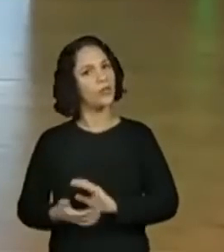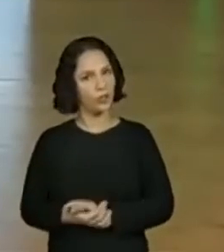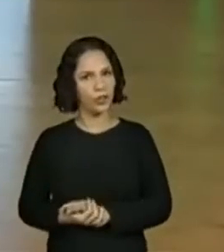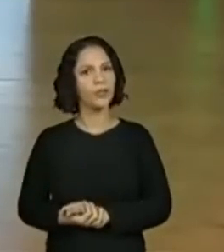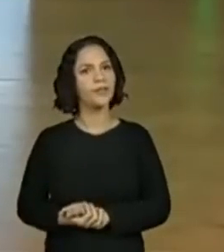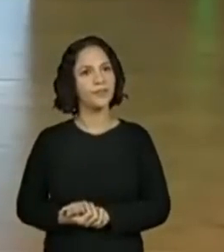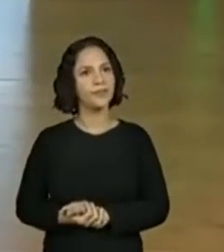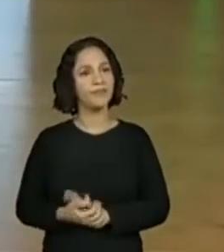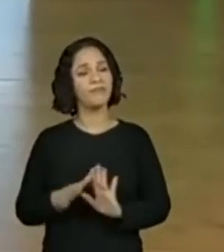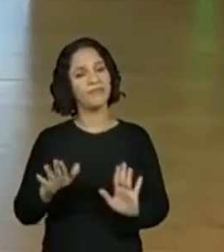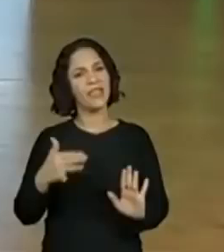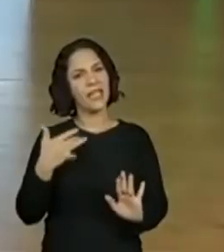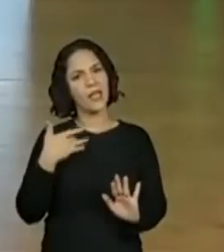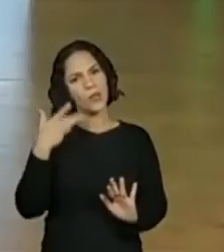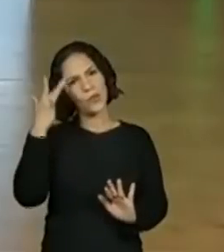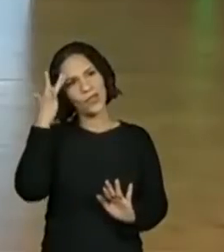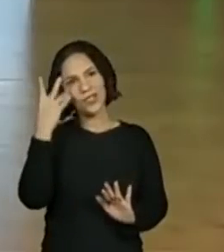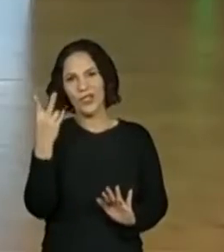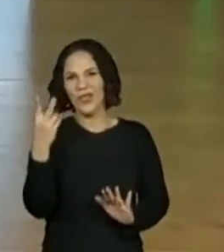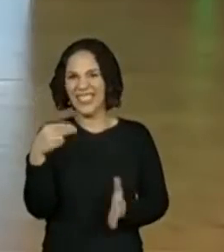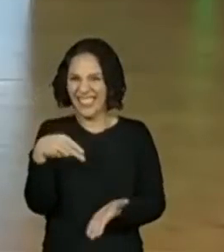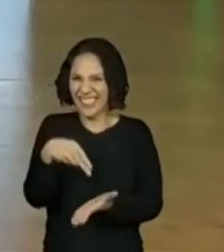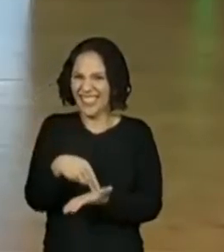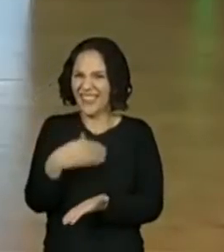Não, é, eu acho que eu vou com os dois.